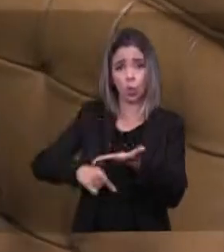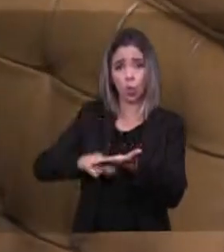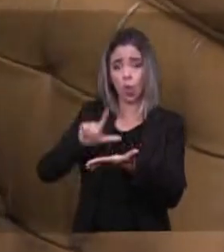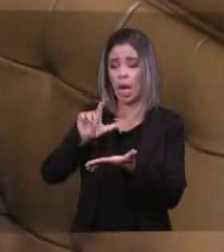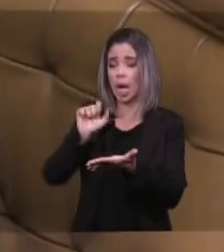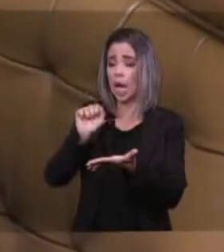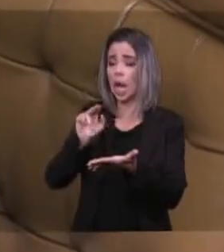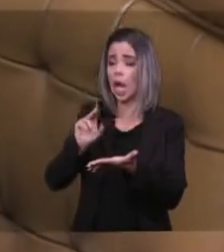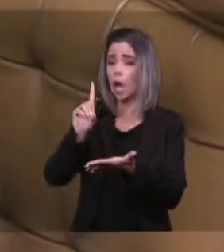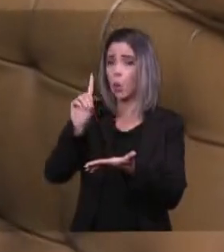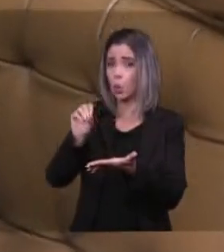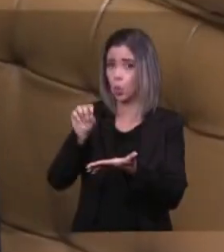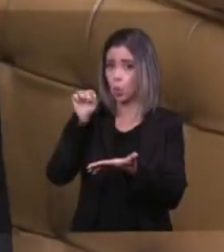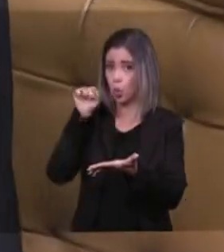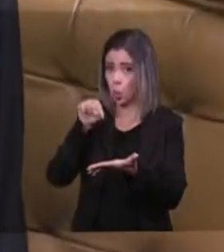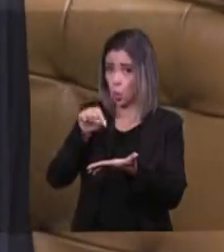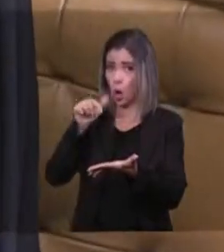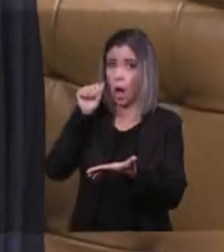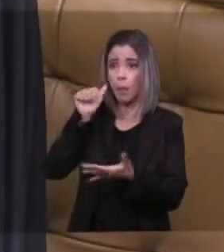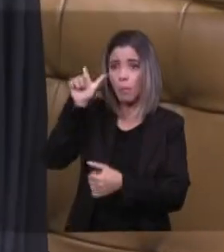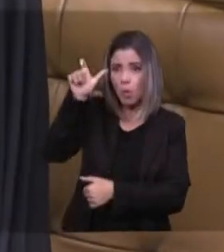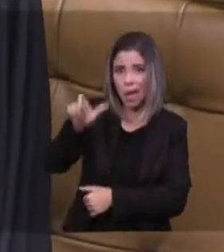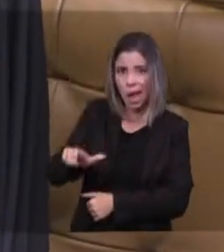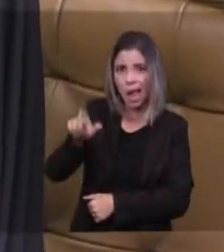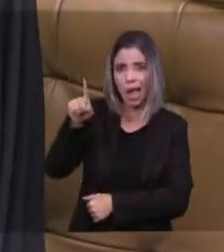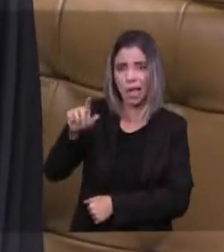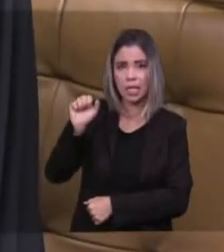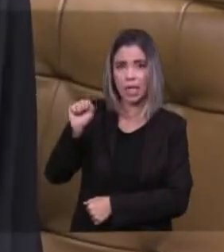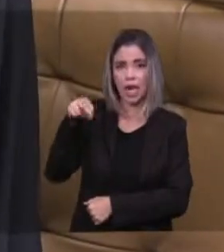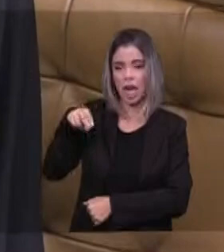antropóloga portuguesa.